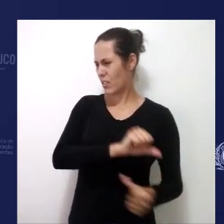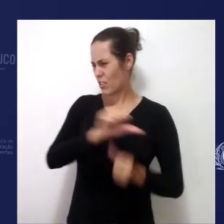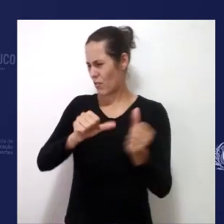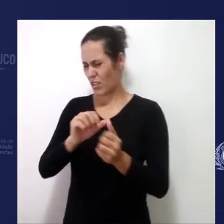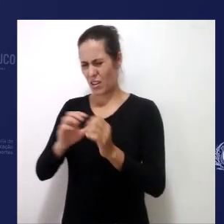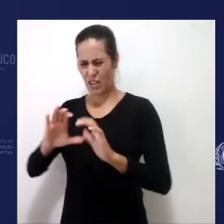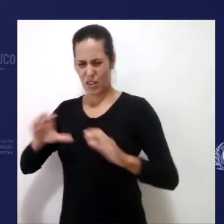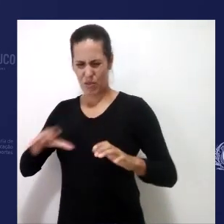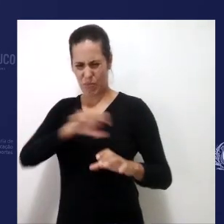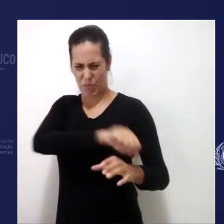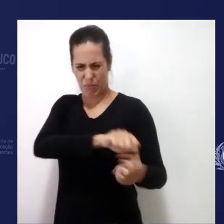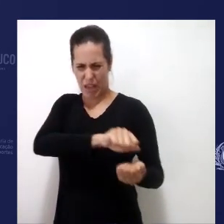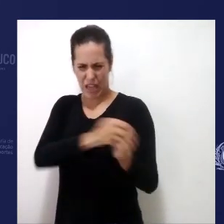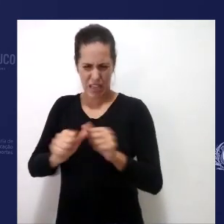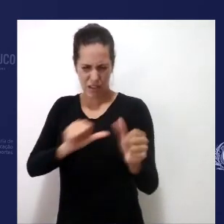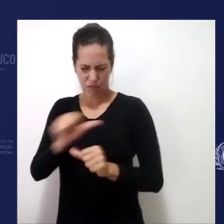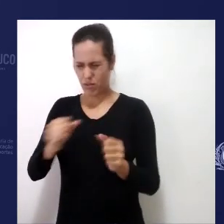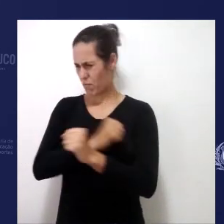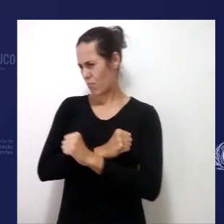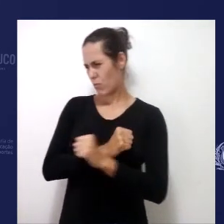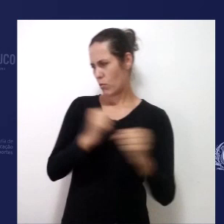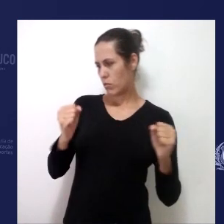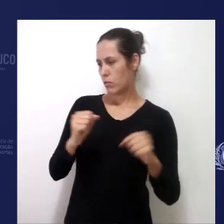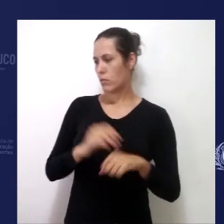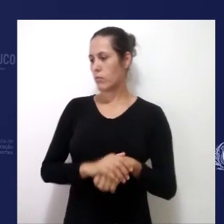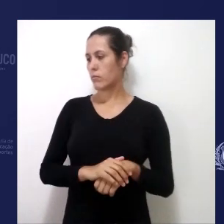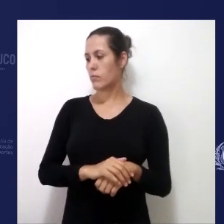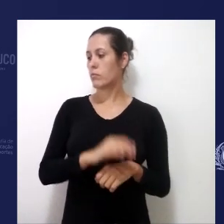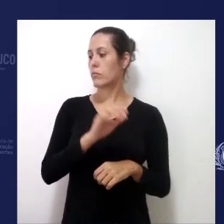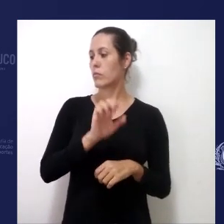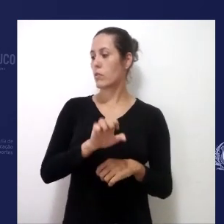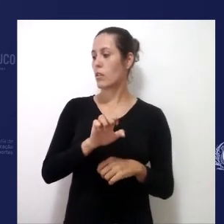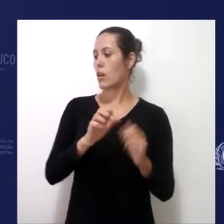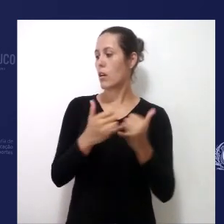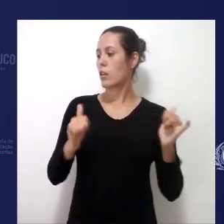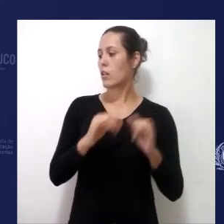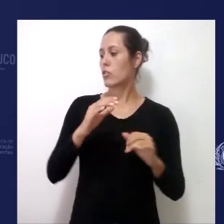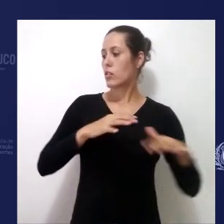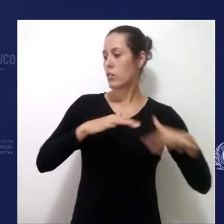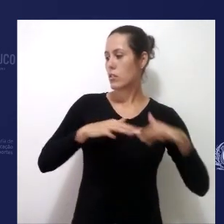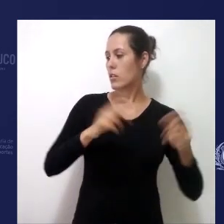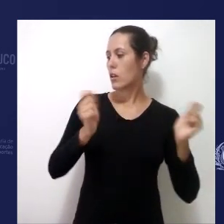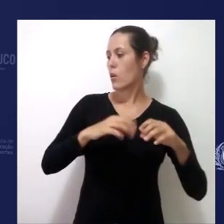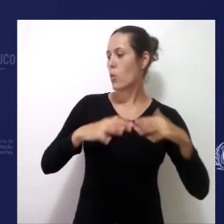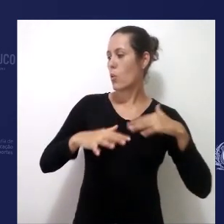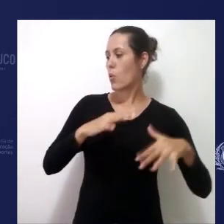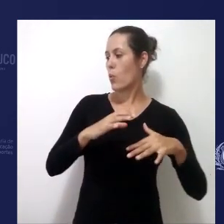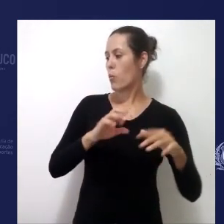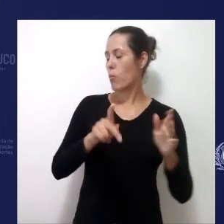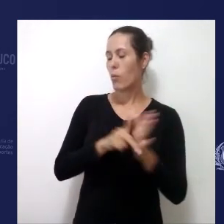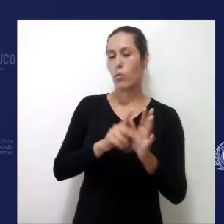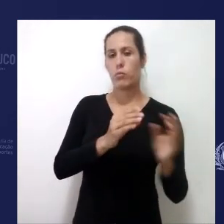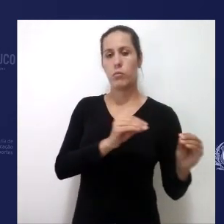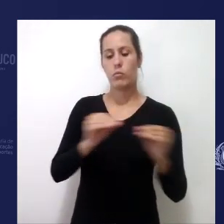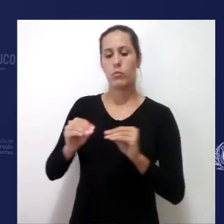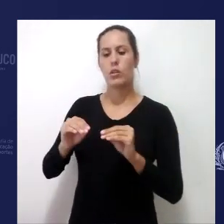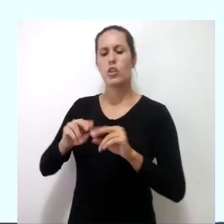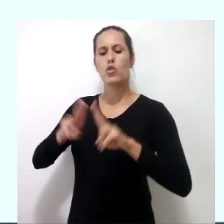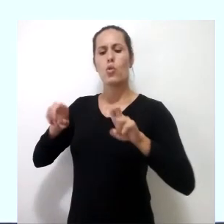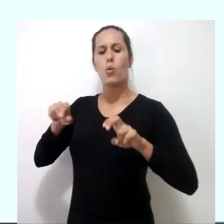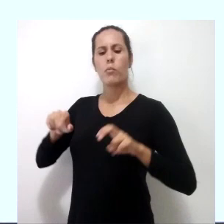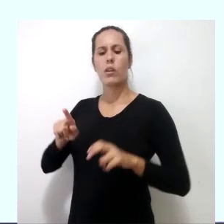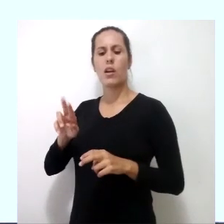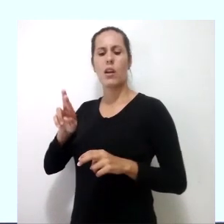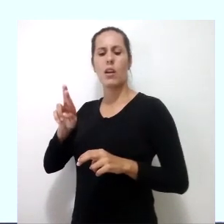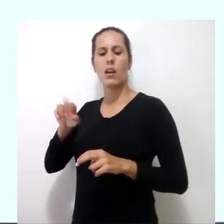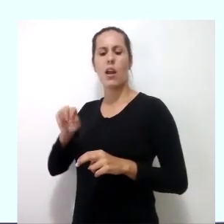E alternativa E, a energia cinética de um corpo está relacionada com a força da gravidade. Então